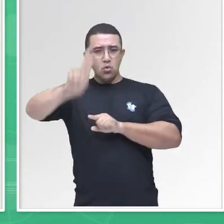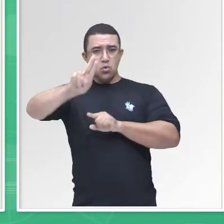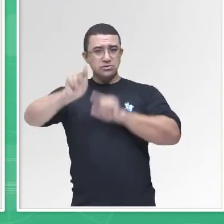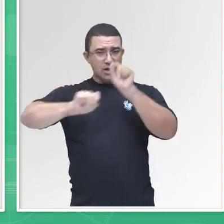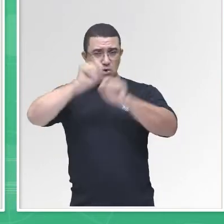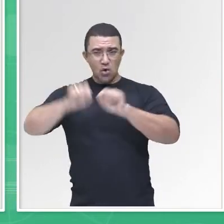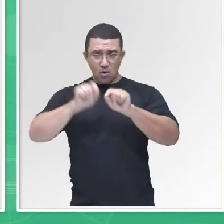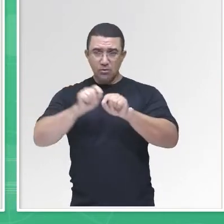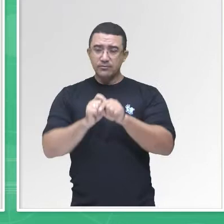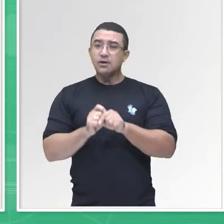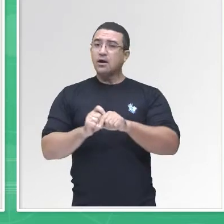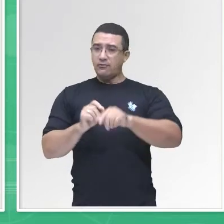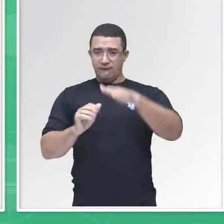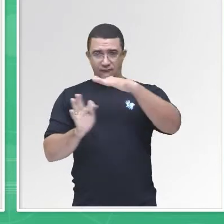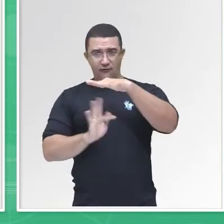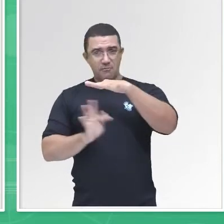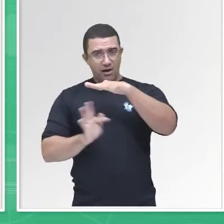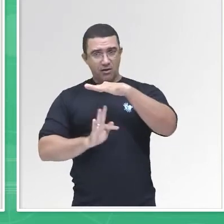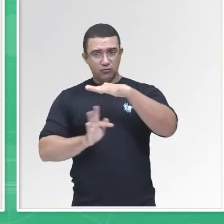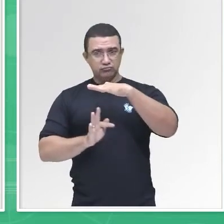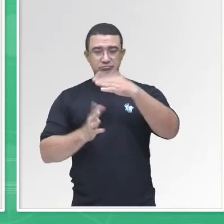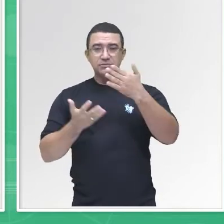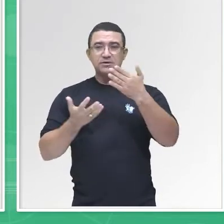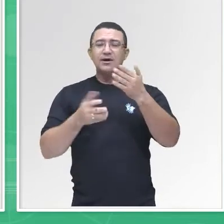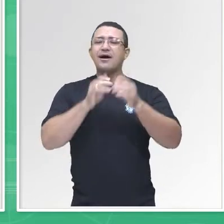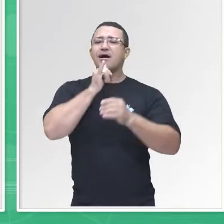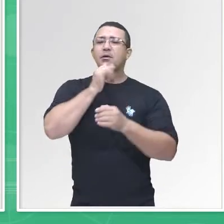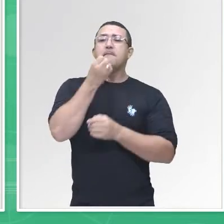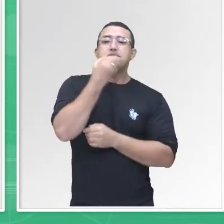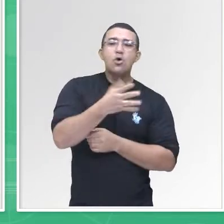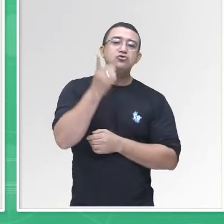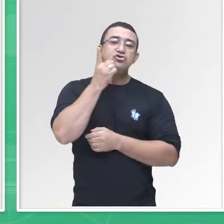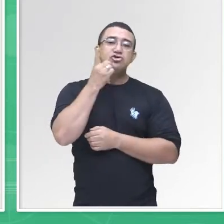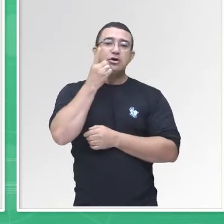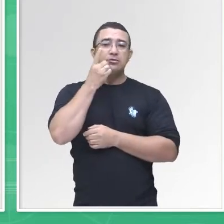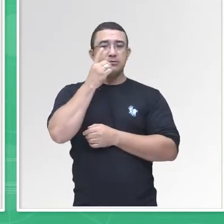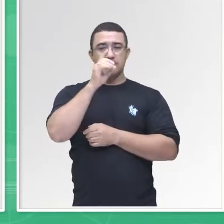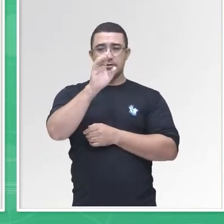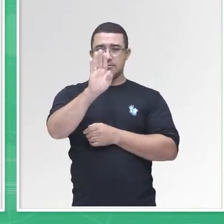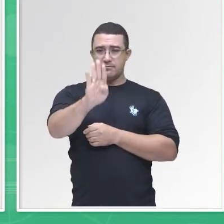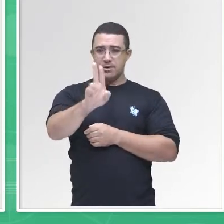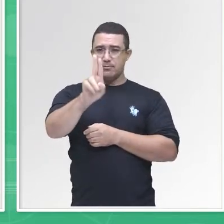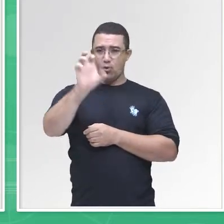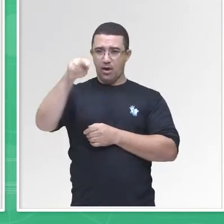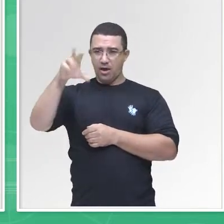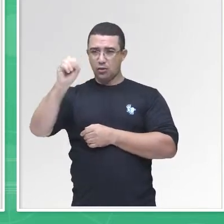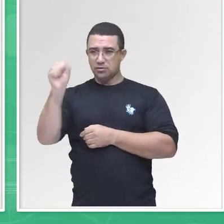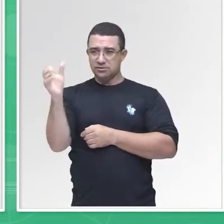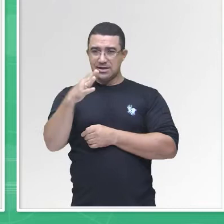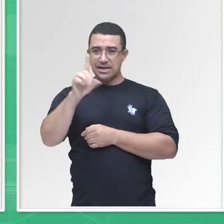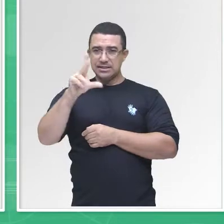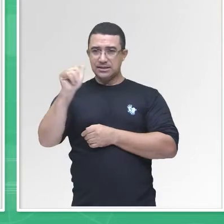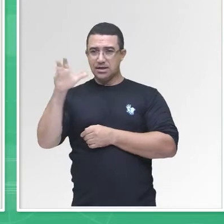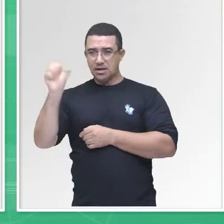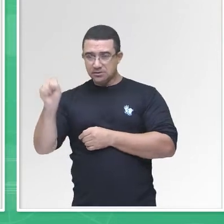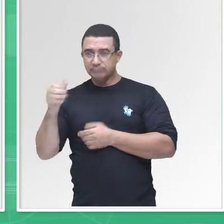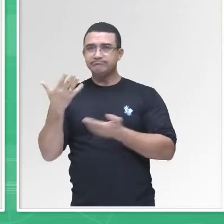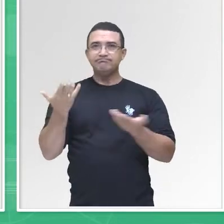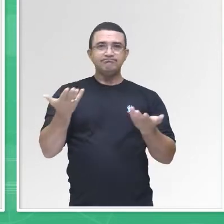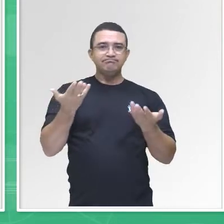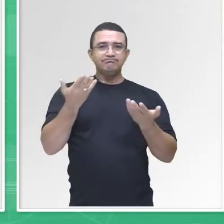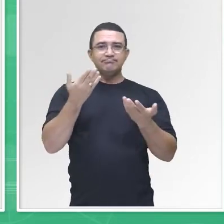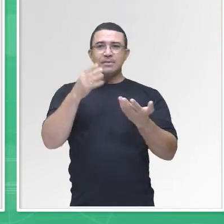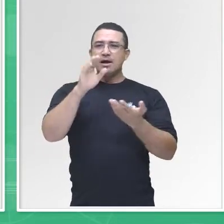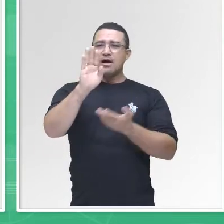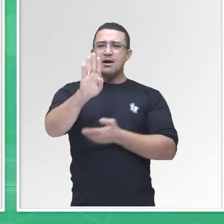Buenos dias, buenas tardes, buenas noches. Aí já é uma saudação mais formal, certo? Mas